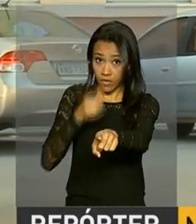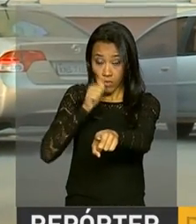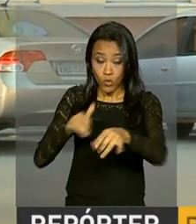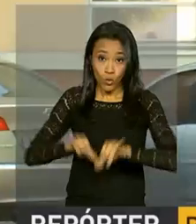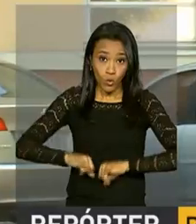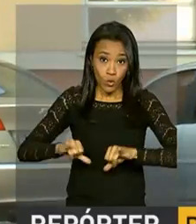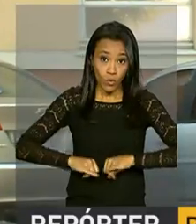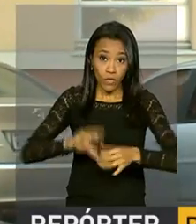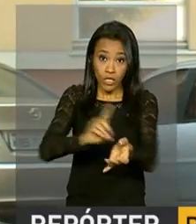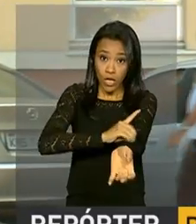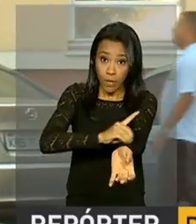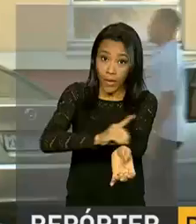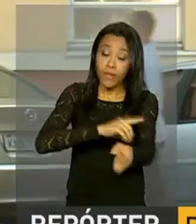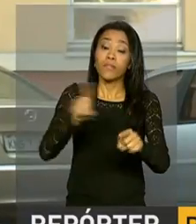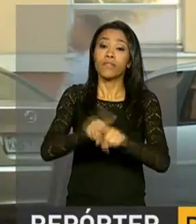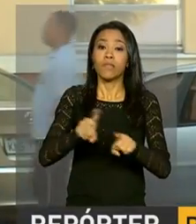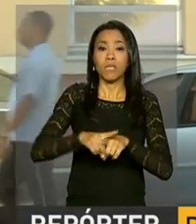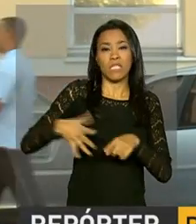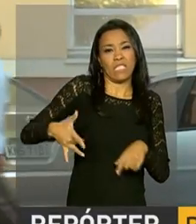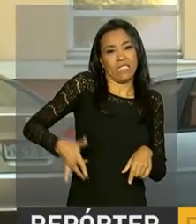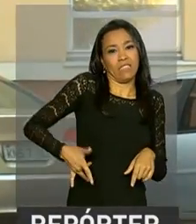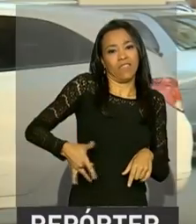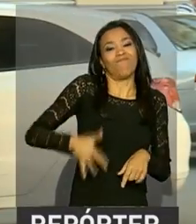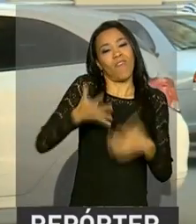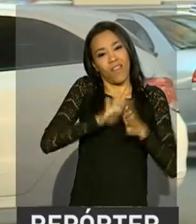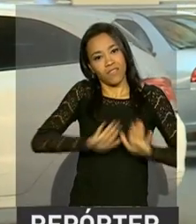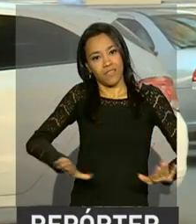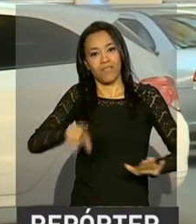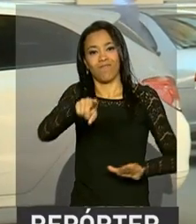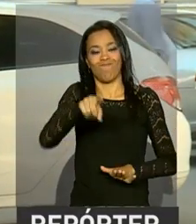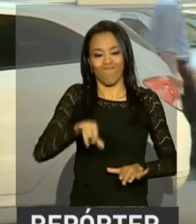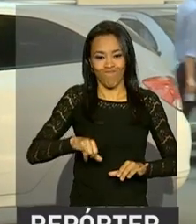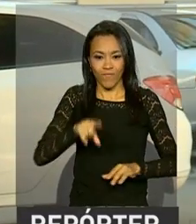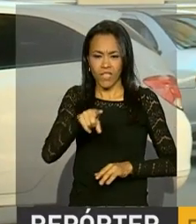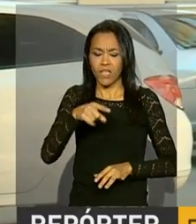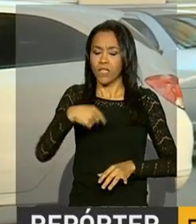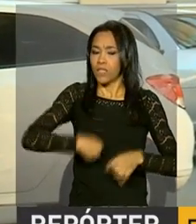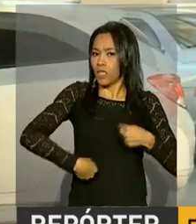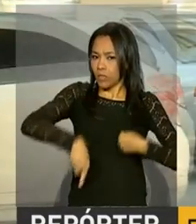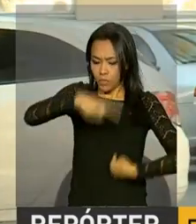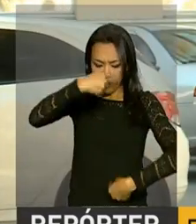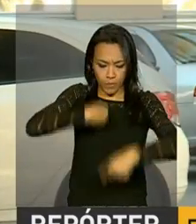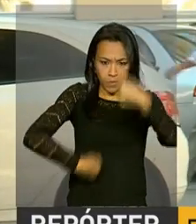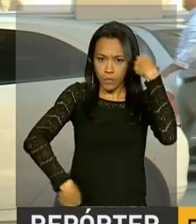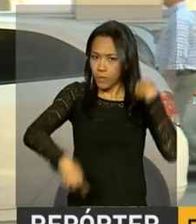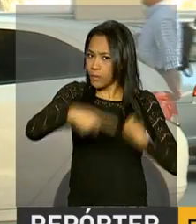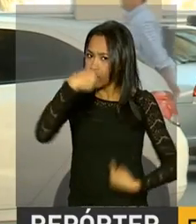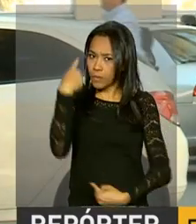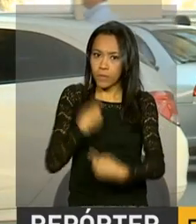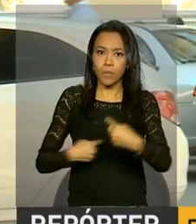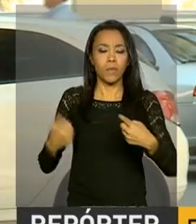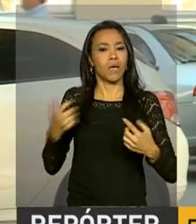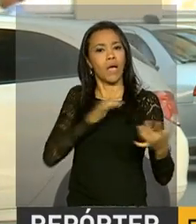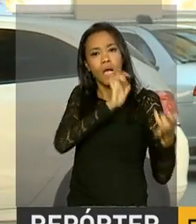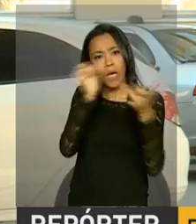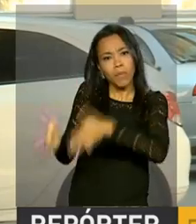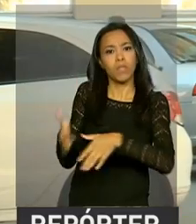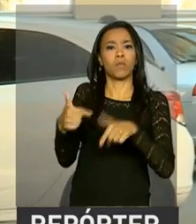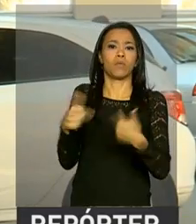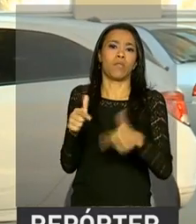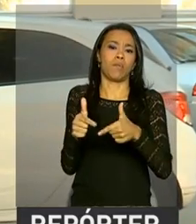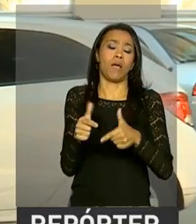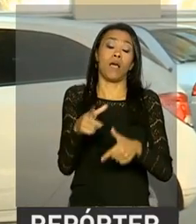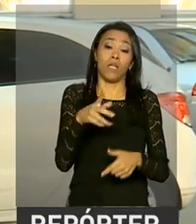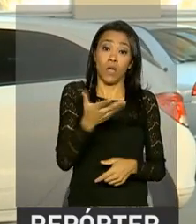sofria de diabetes e doença renal, foi assim. Fiz hemodiálise, fiz diálise peritoneal, eu tive que parar de trabalhar, eu tinha